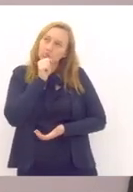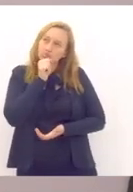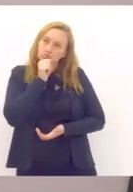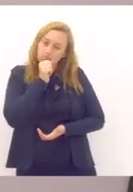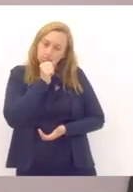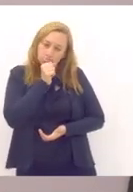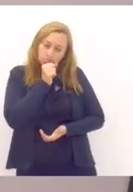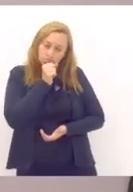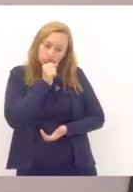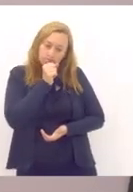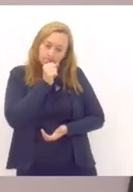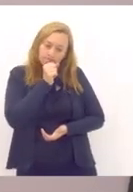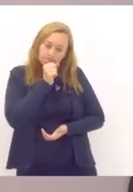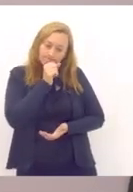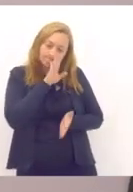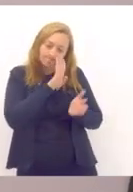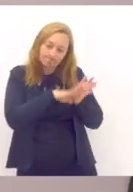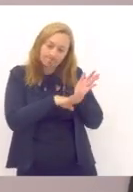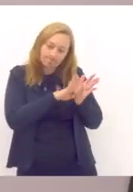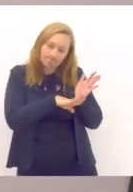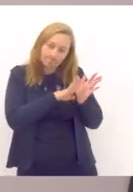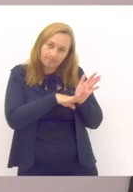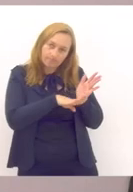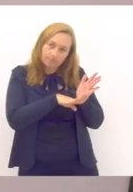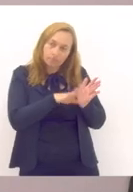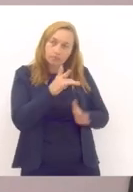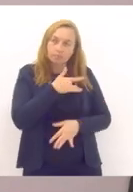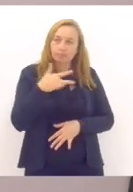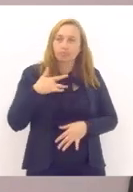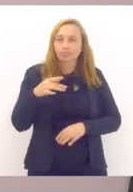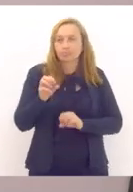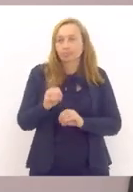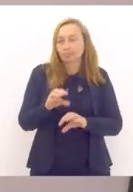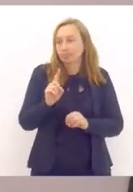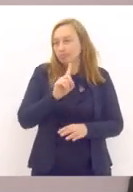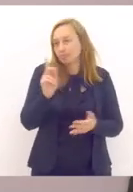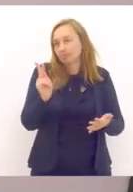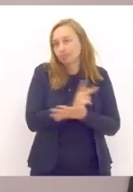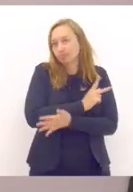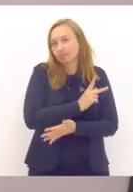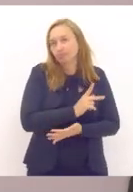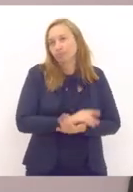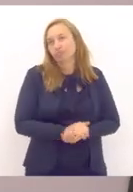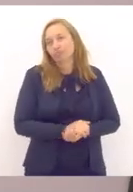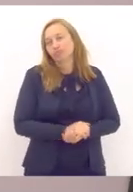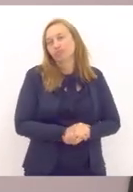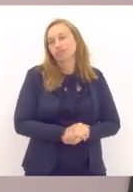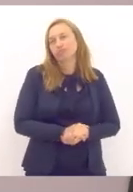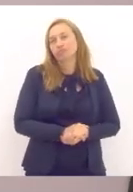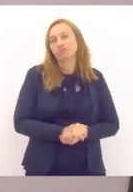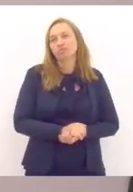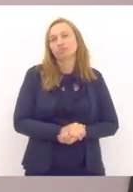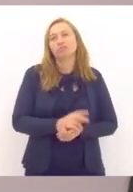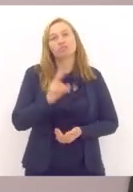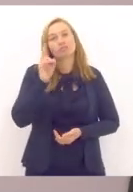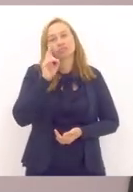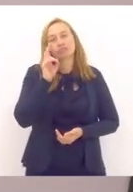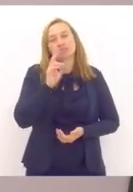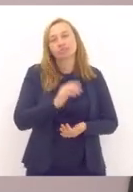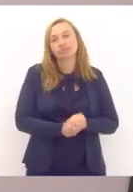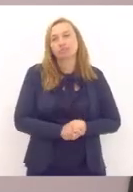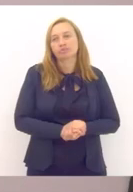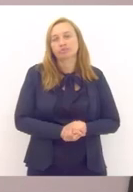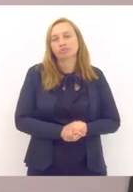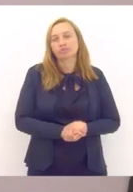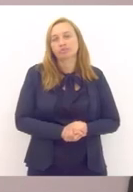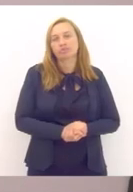que essas despesas com saúde e educação que não ocorreram, vamos sempre nos lembrar que foi uma tentativa,